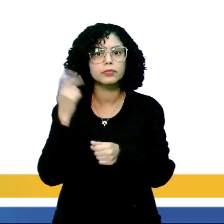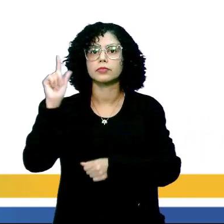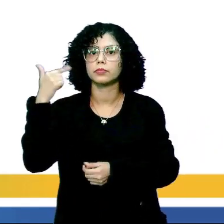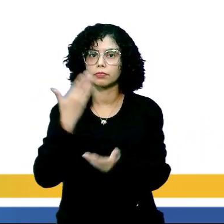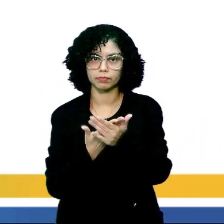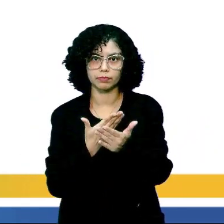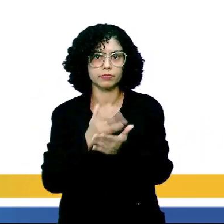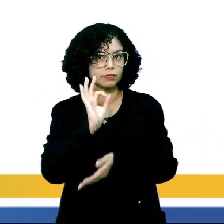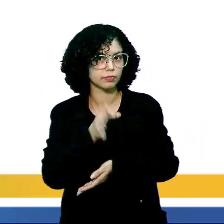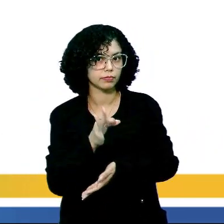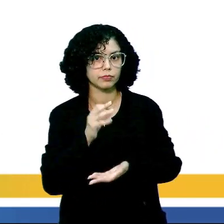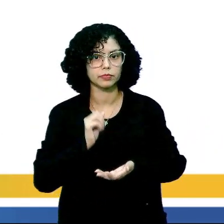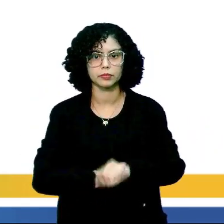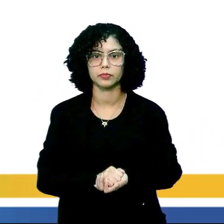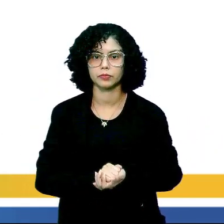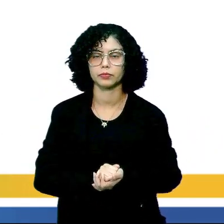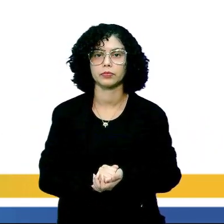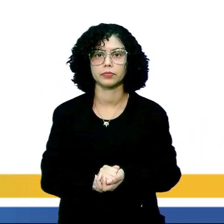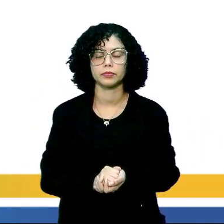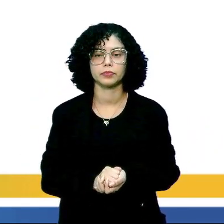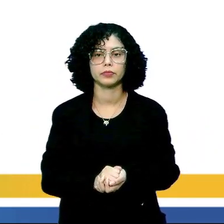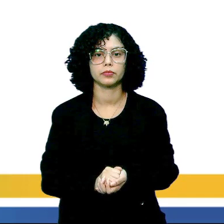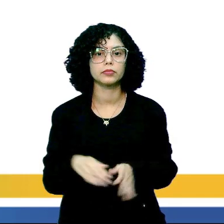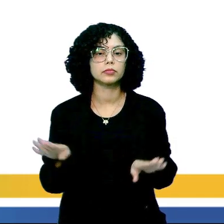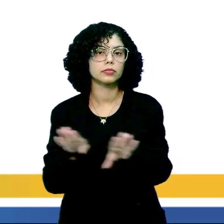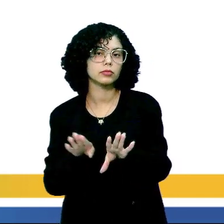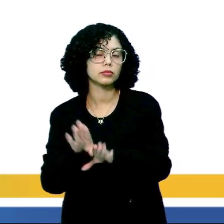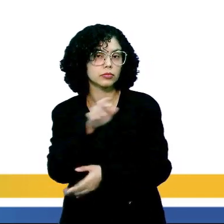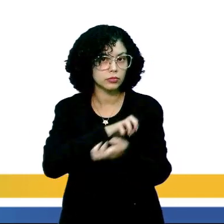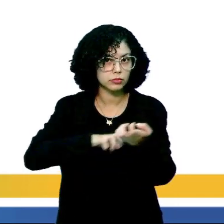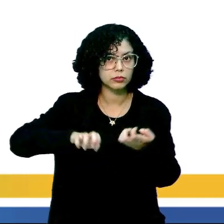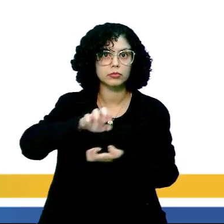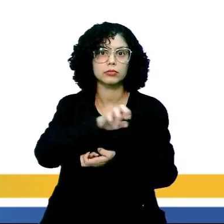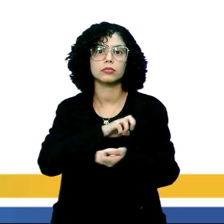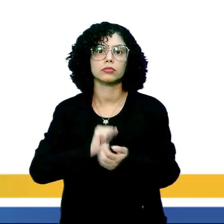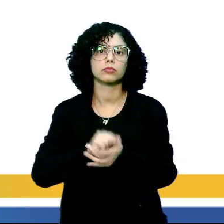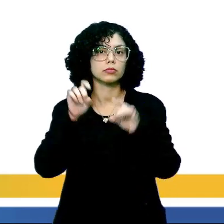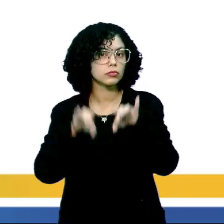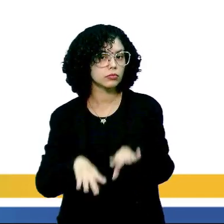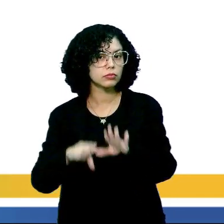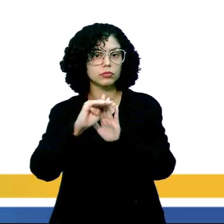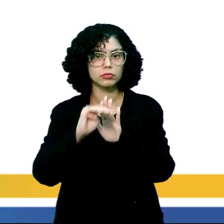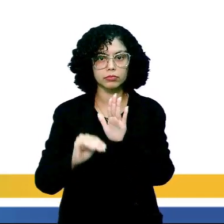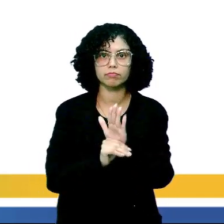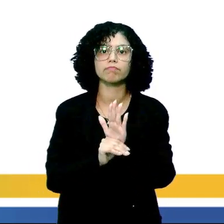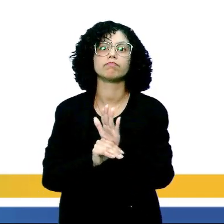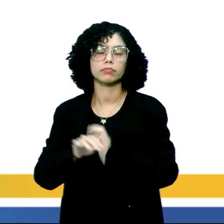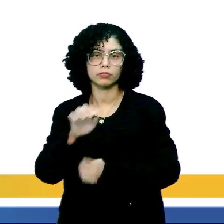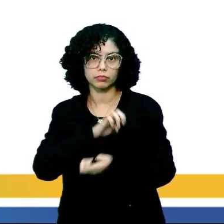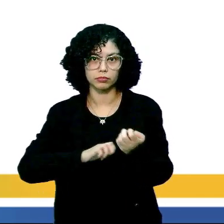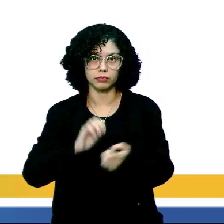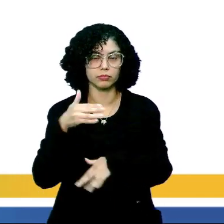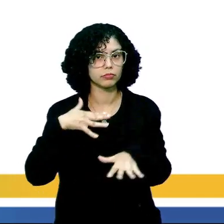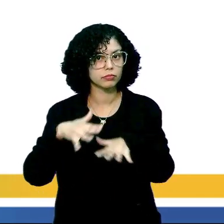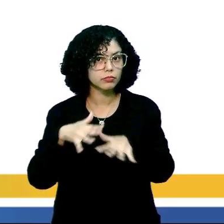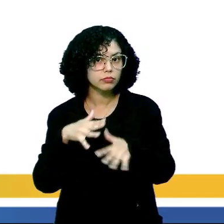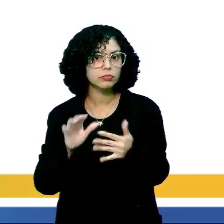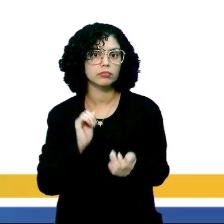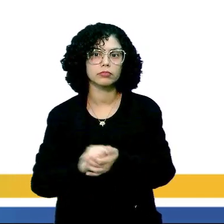aula, certo? E as revoltas, né, que é o nosso último tópico aí, as revoltas e os